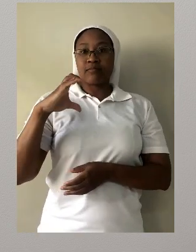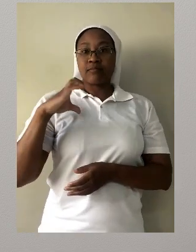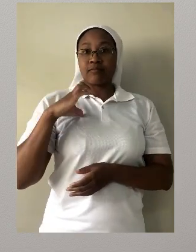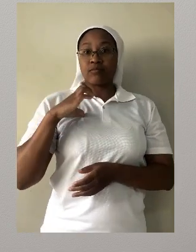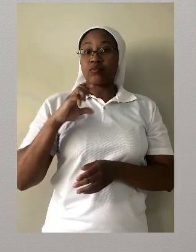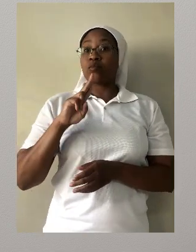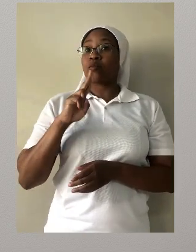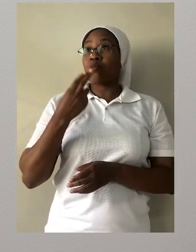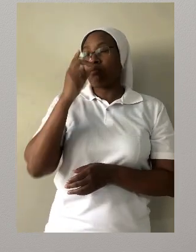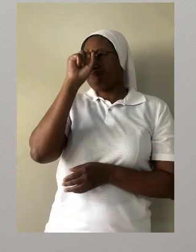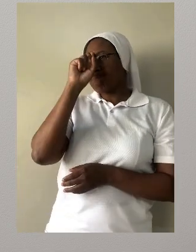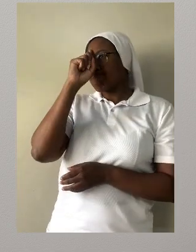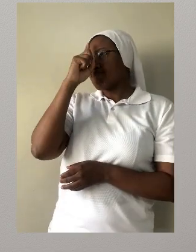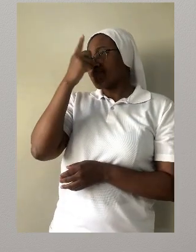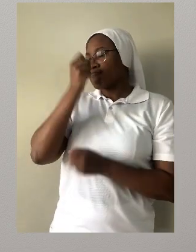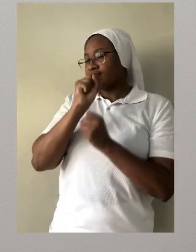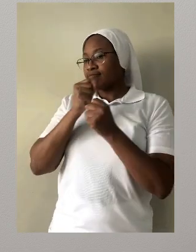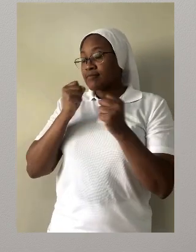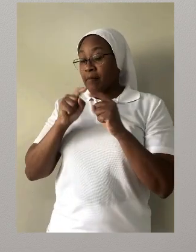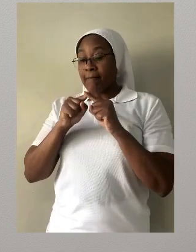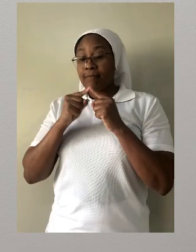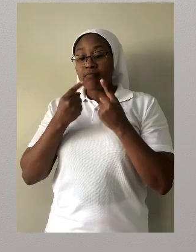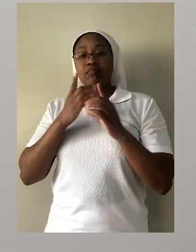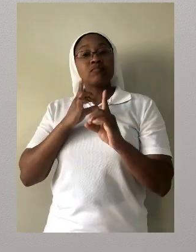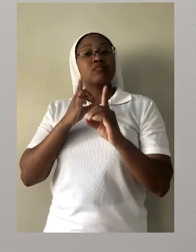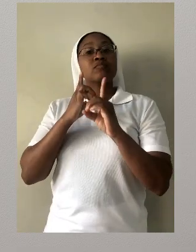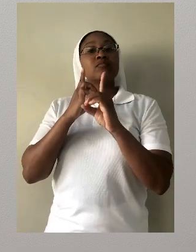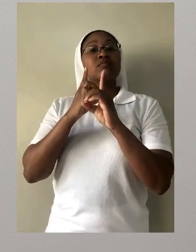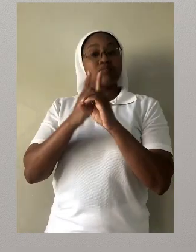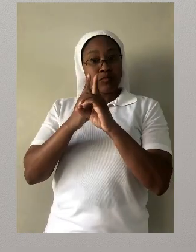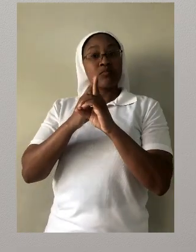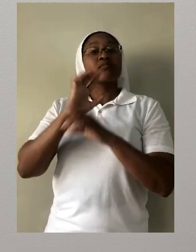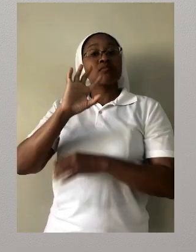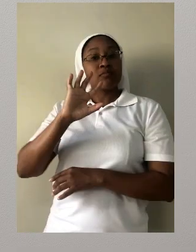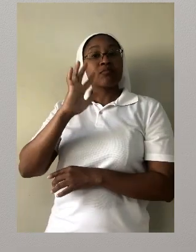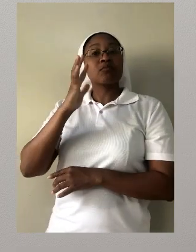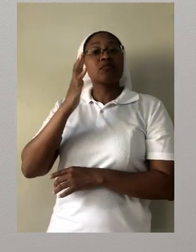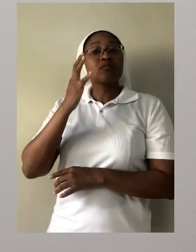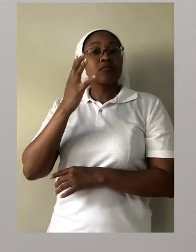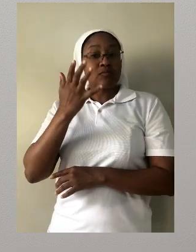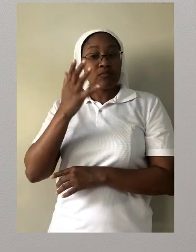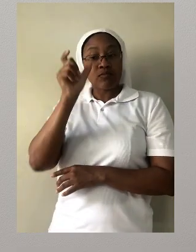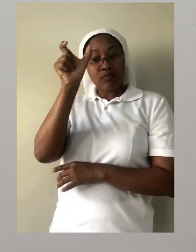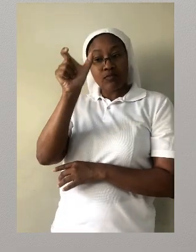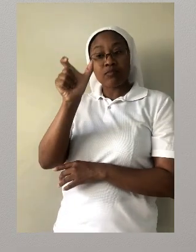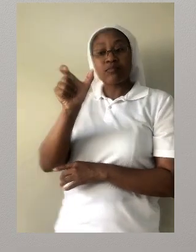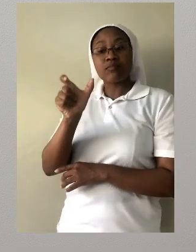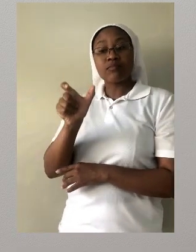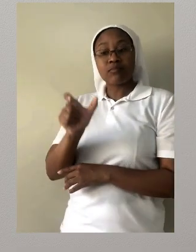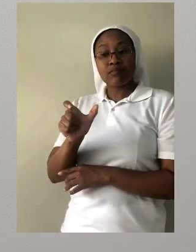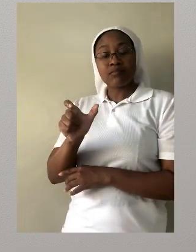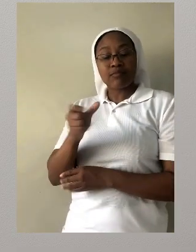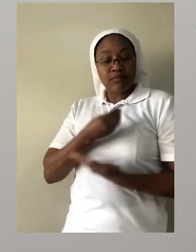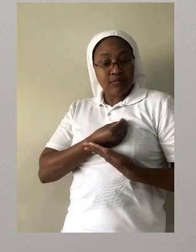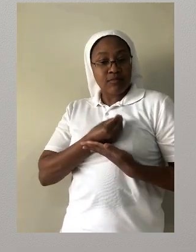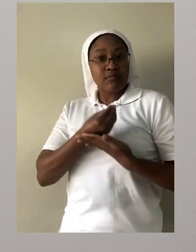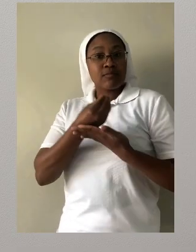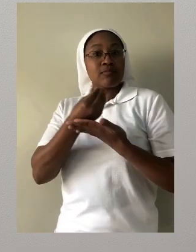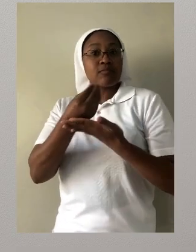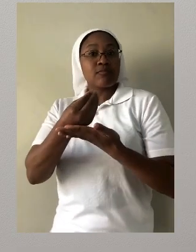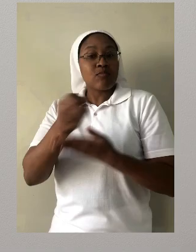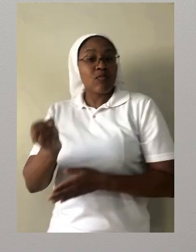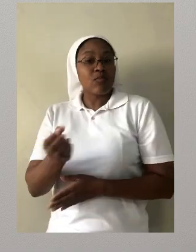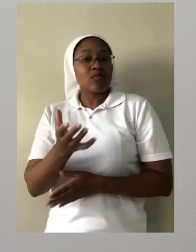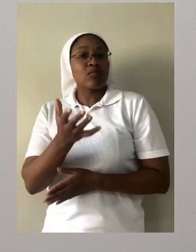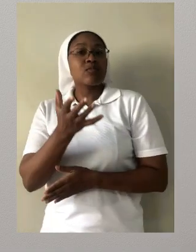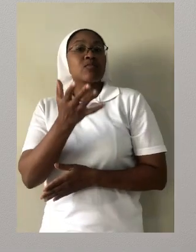ética ou uma grande ideia, mas há um encontro com um acontecimento, com uma pessoa que dá à vida